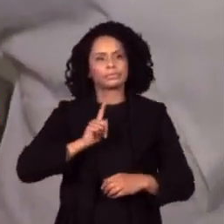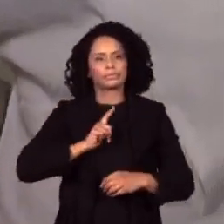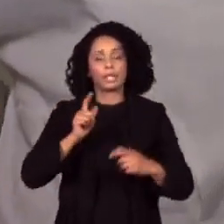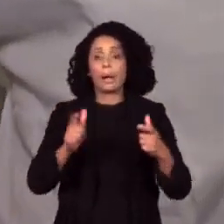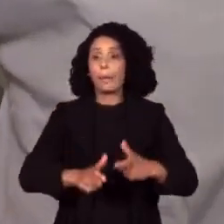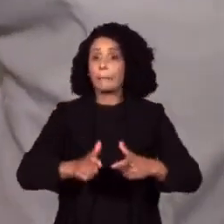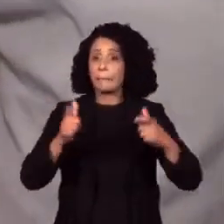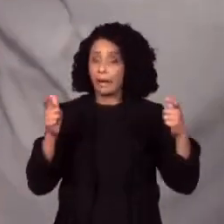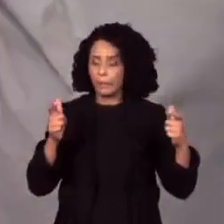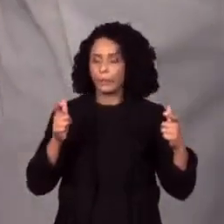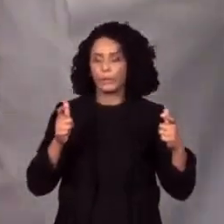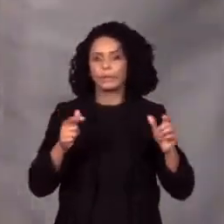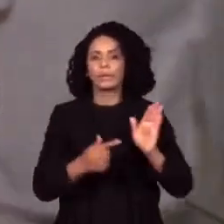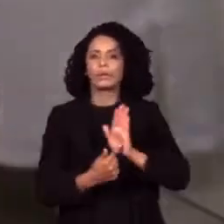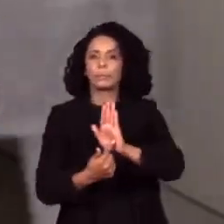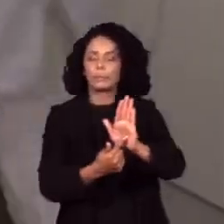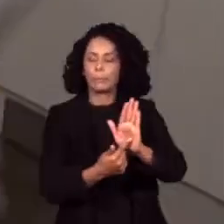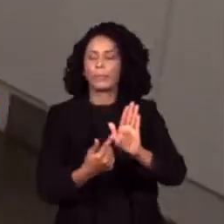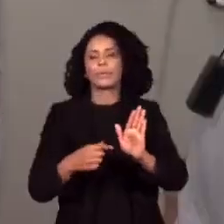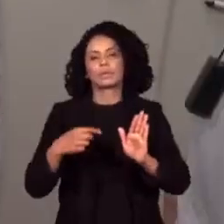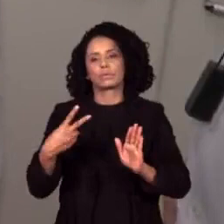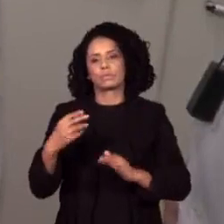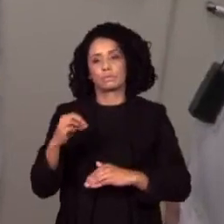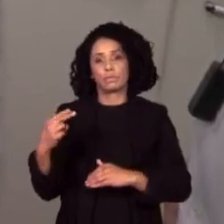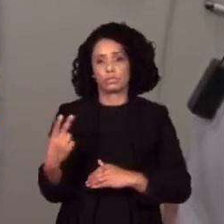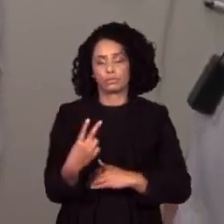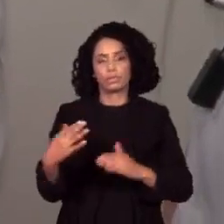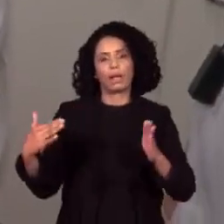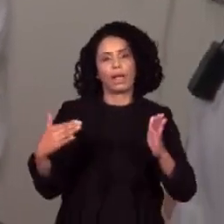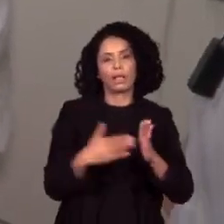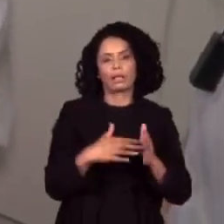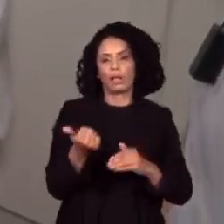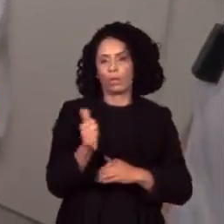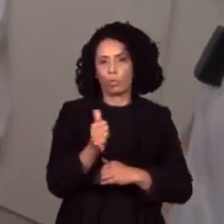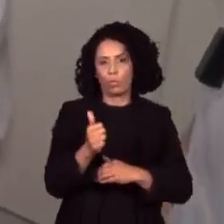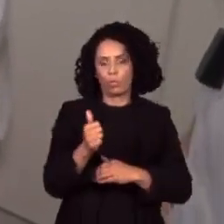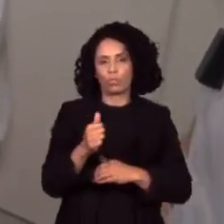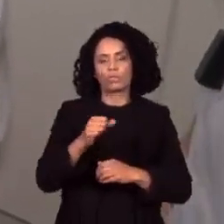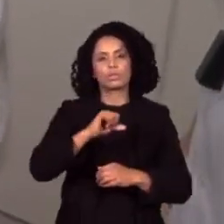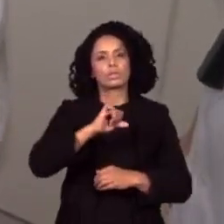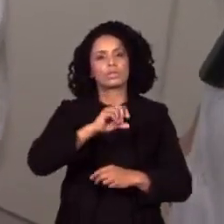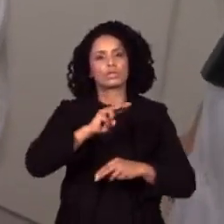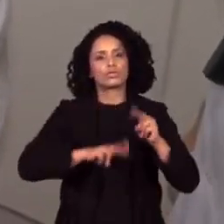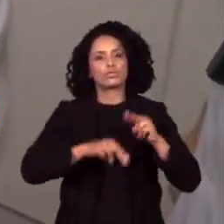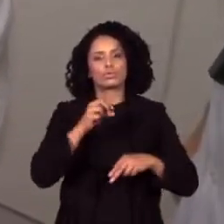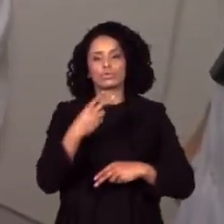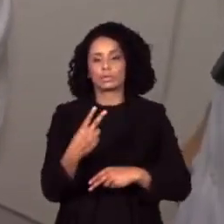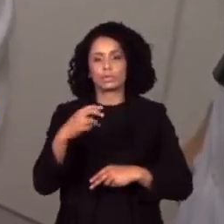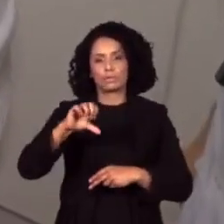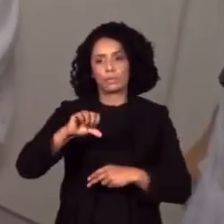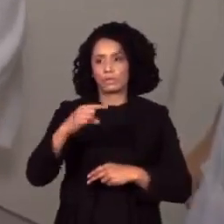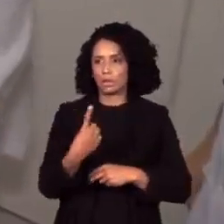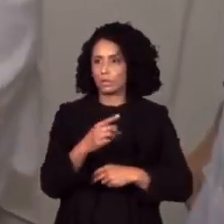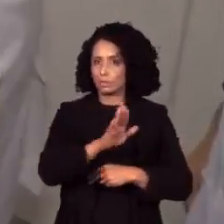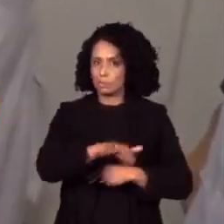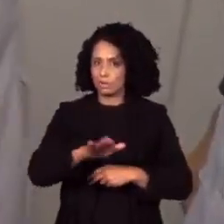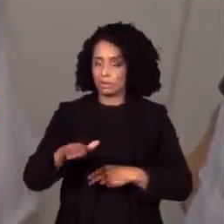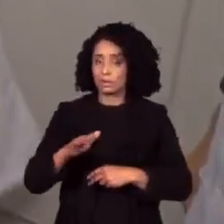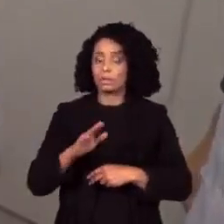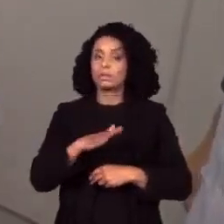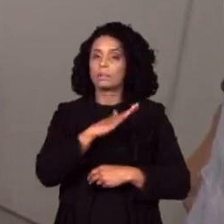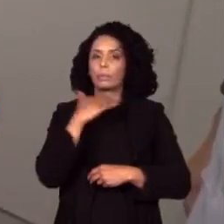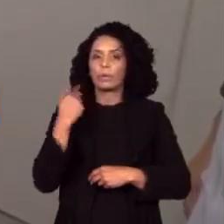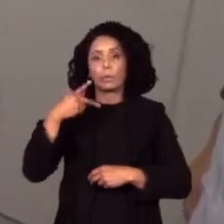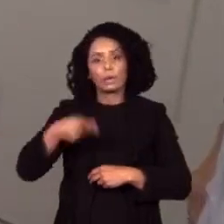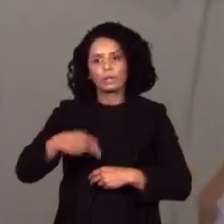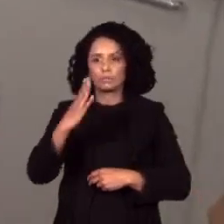em 2022. Até 11 de junho, já foram registradas 291 mortes de crianças aqui no país por conta